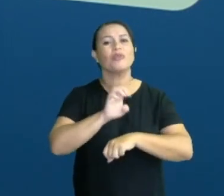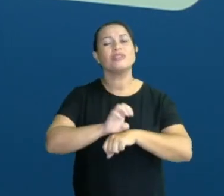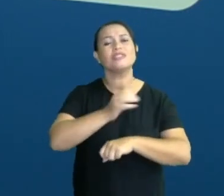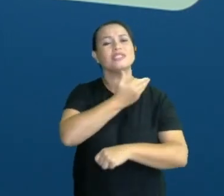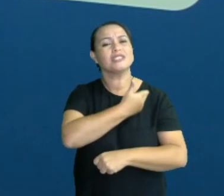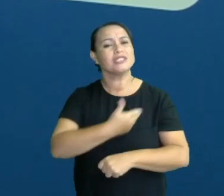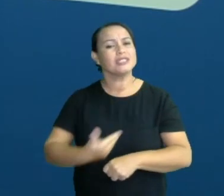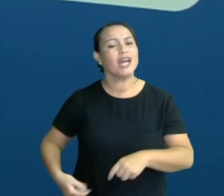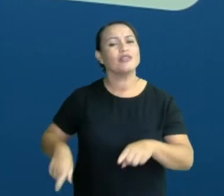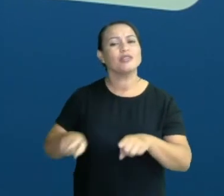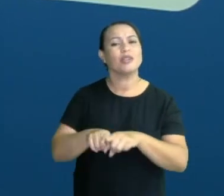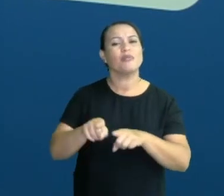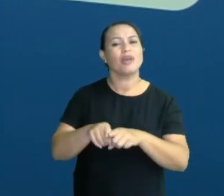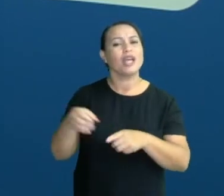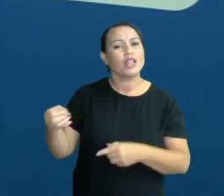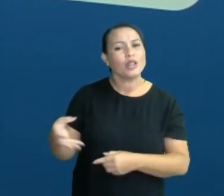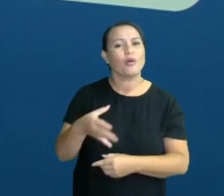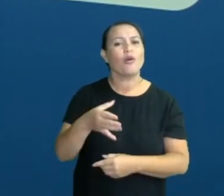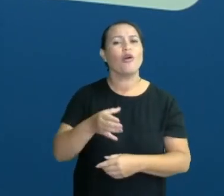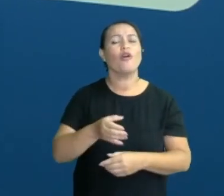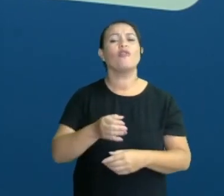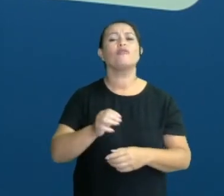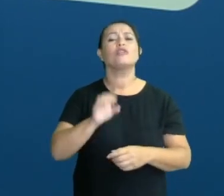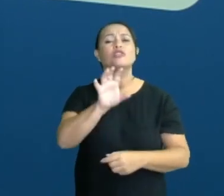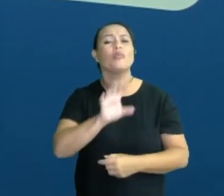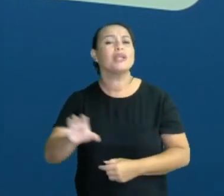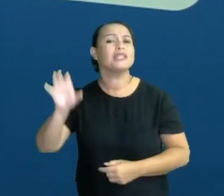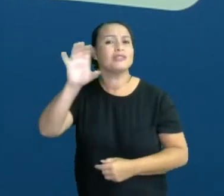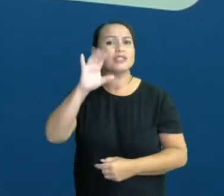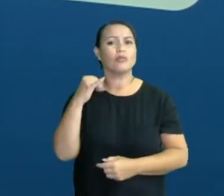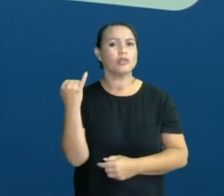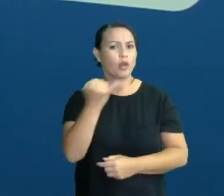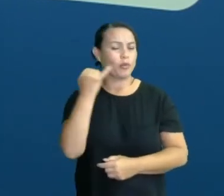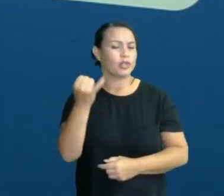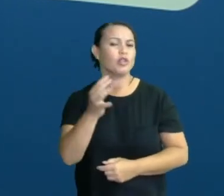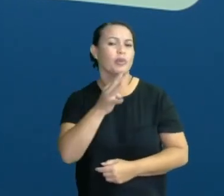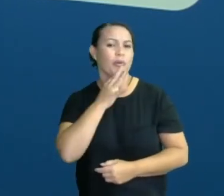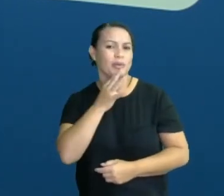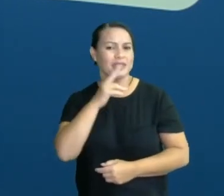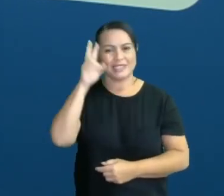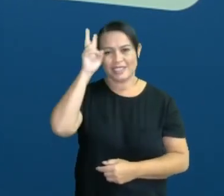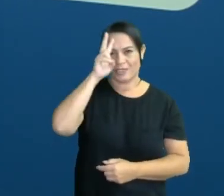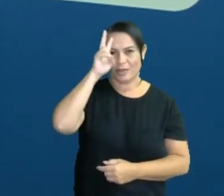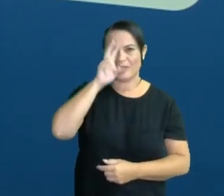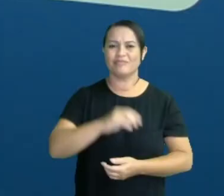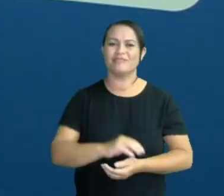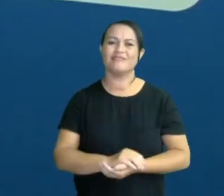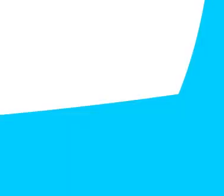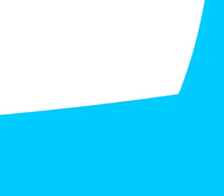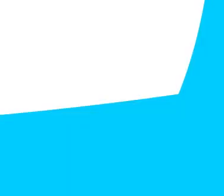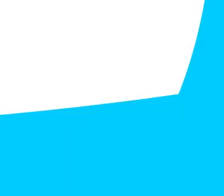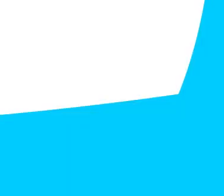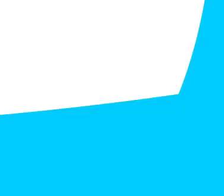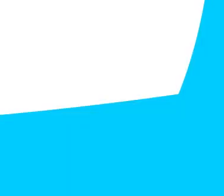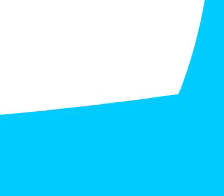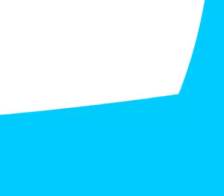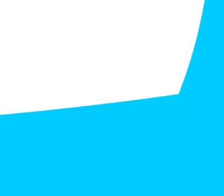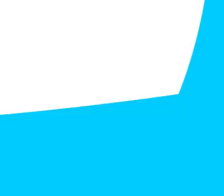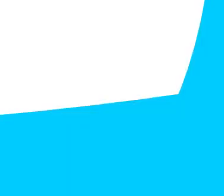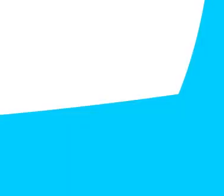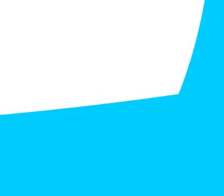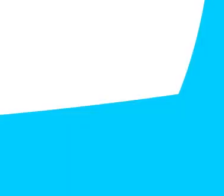moderno, sobre essa divisão tão importante para a gente conhecer da história.